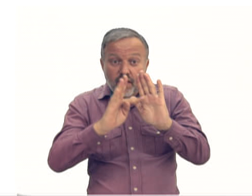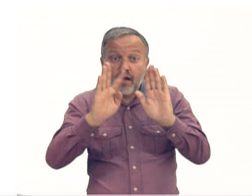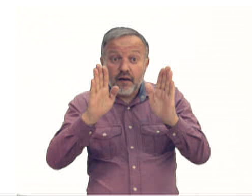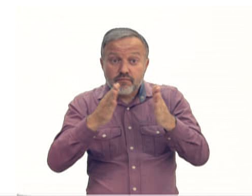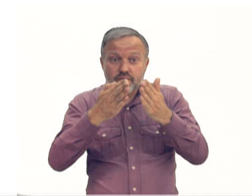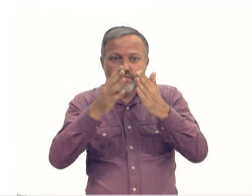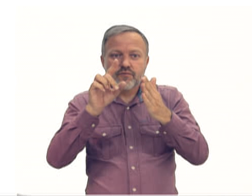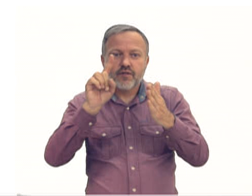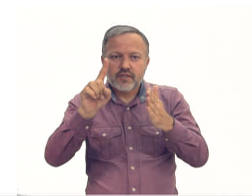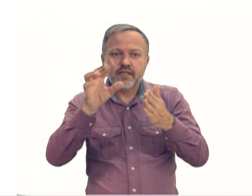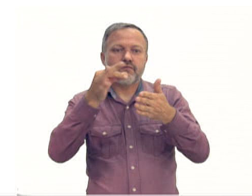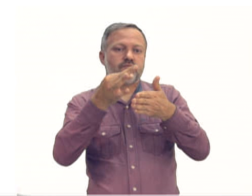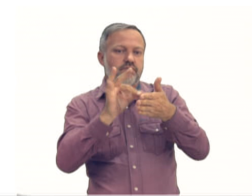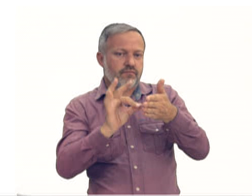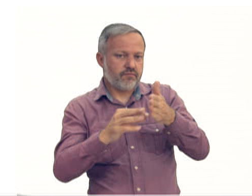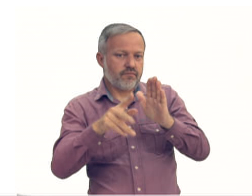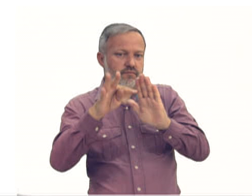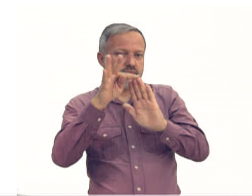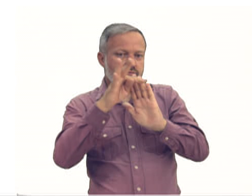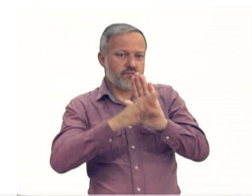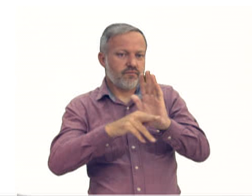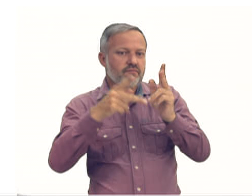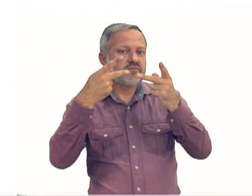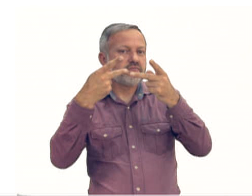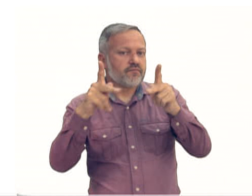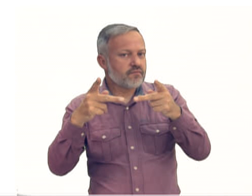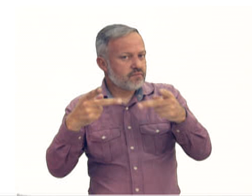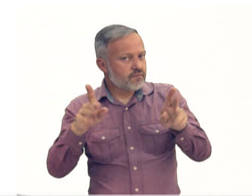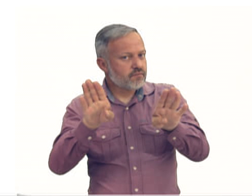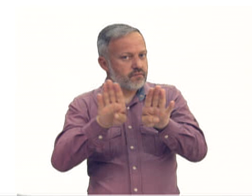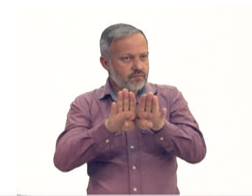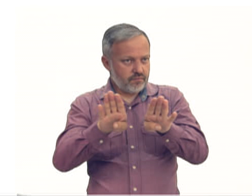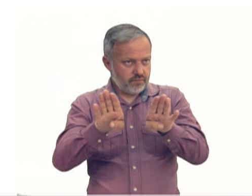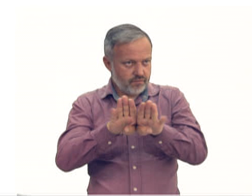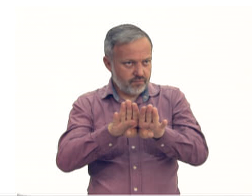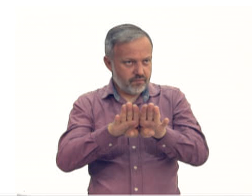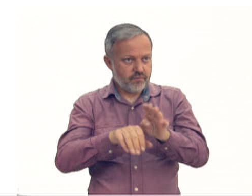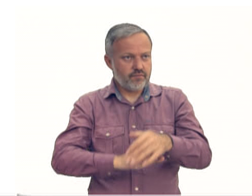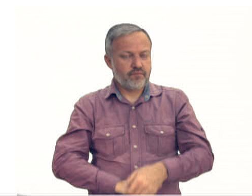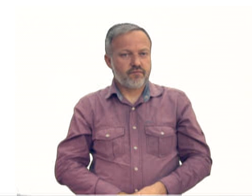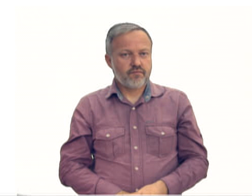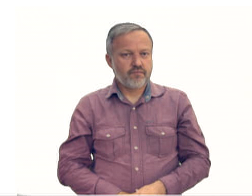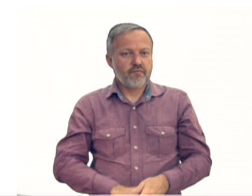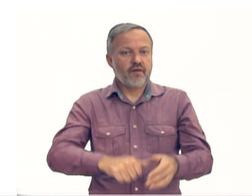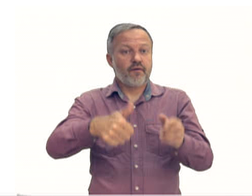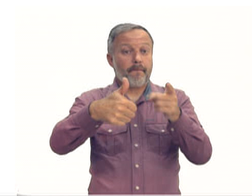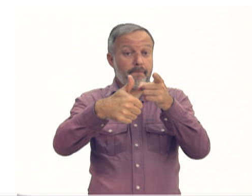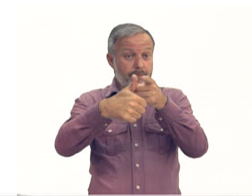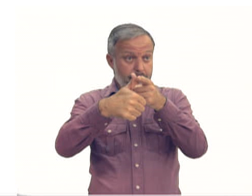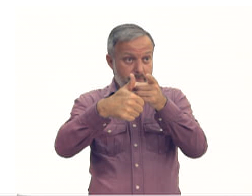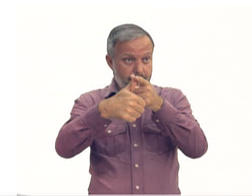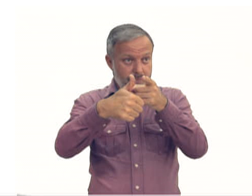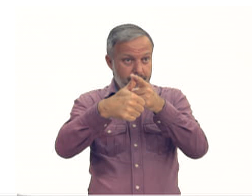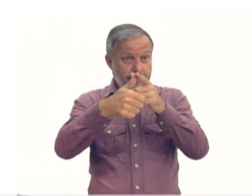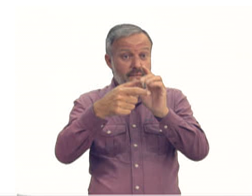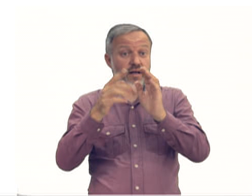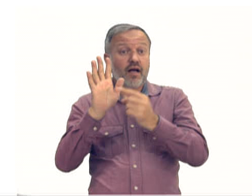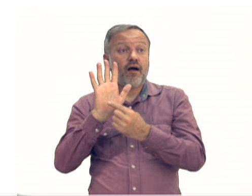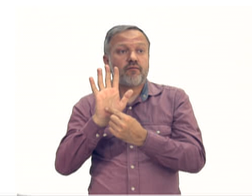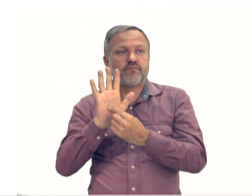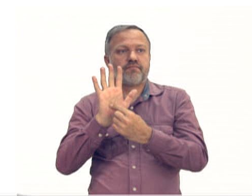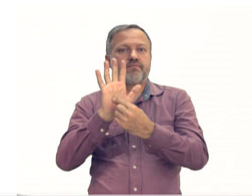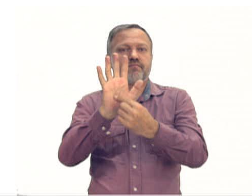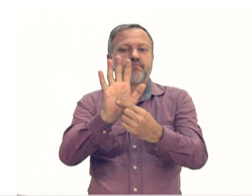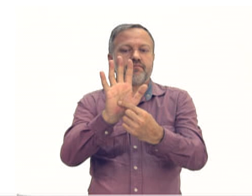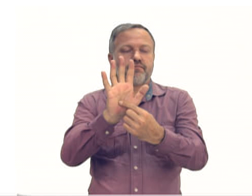Ele precisa obedecer esses itenzinhos que eu vou falar para vocês. A apresentação parte do texto em que